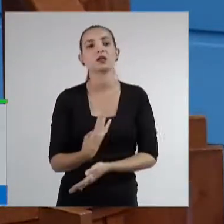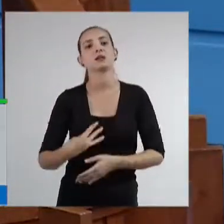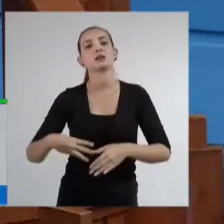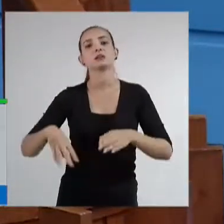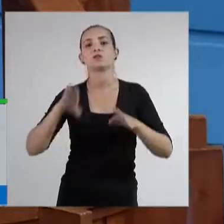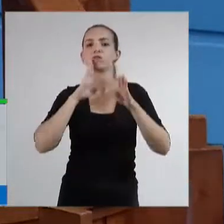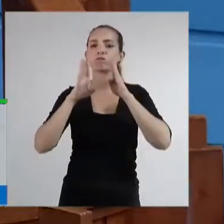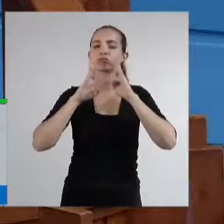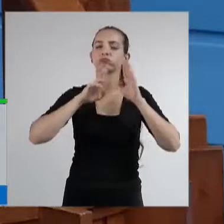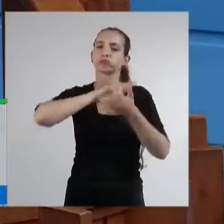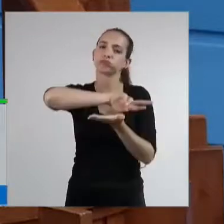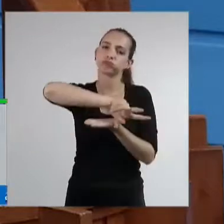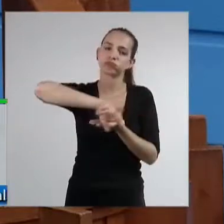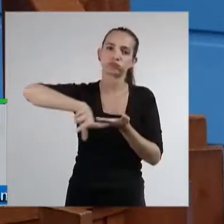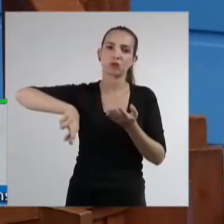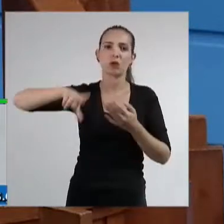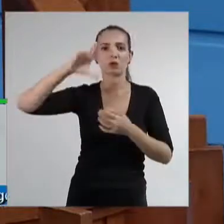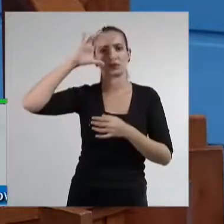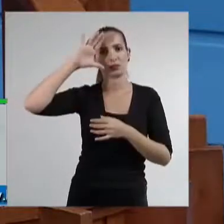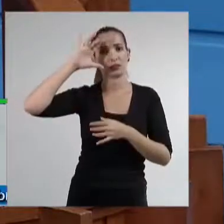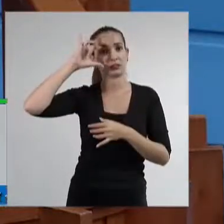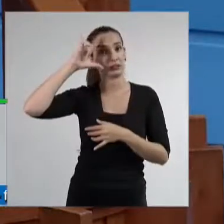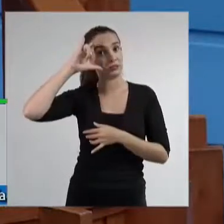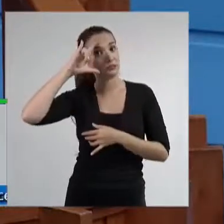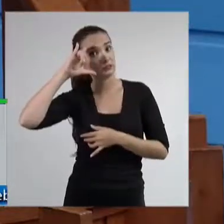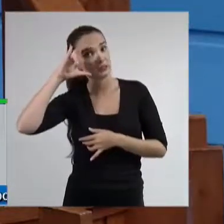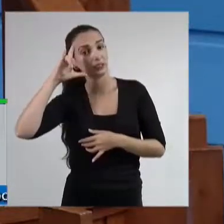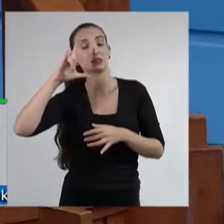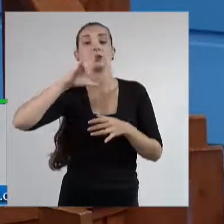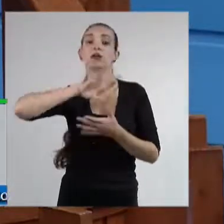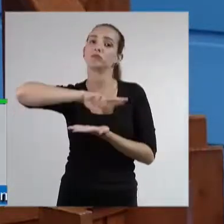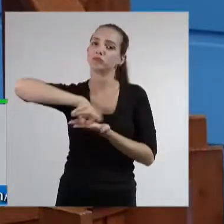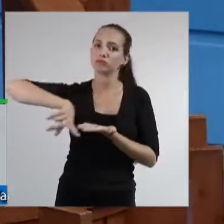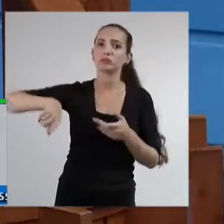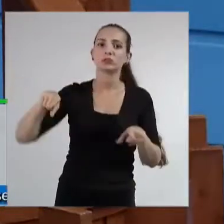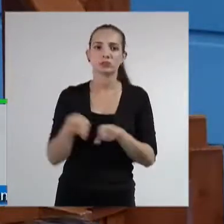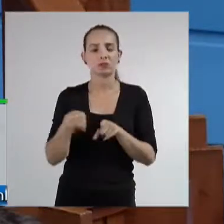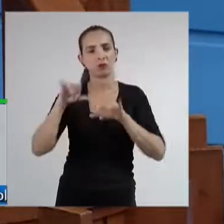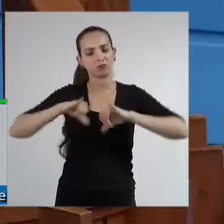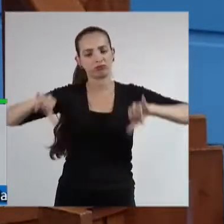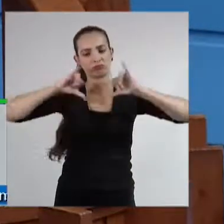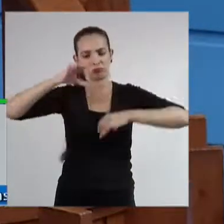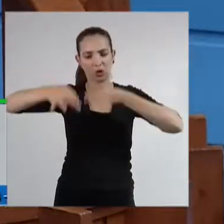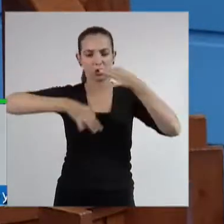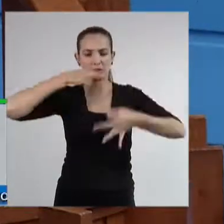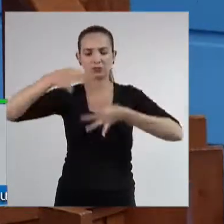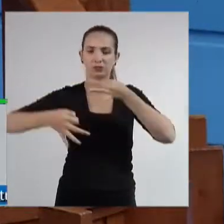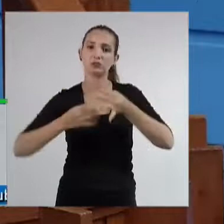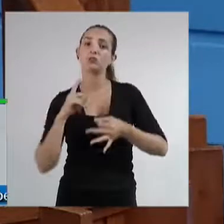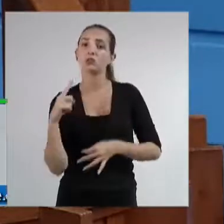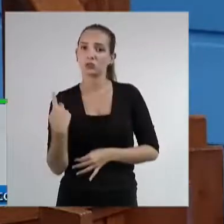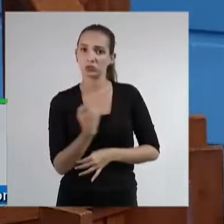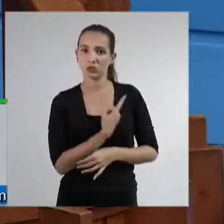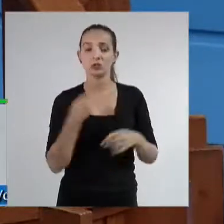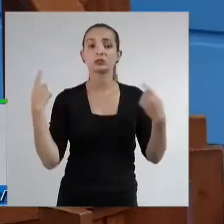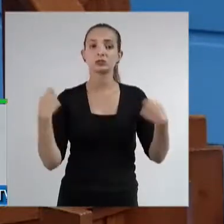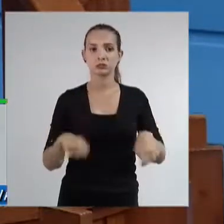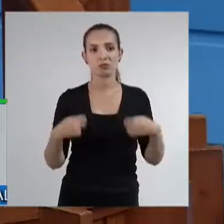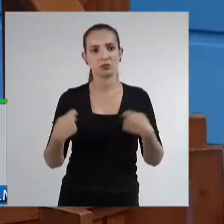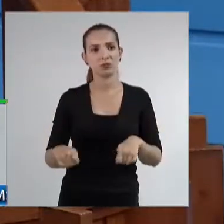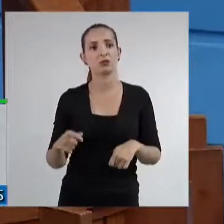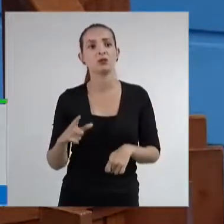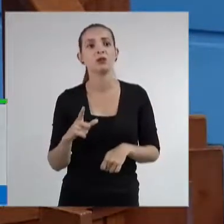redes sociais. Então, nós temos que, a todo instante, estar em sintonia com isso. Temos que resgatar